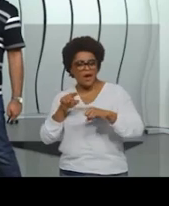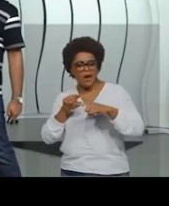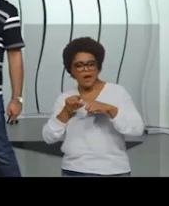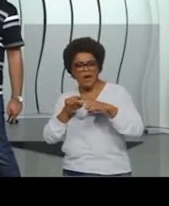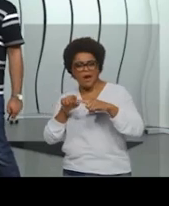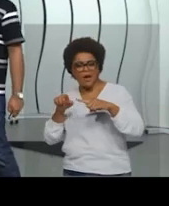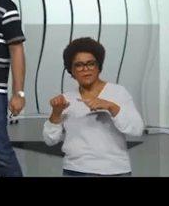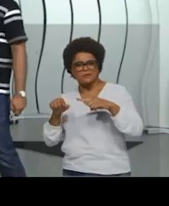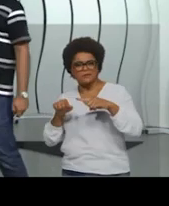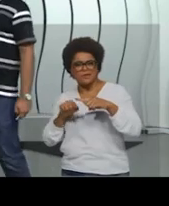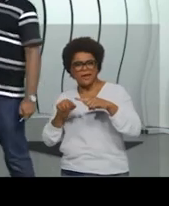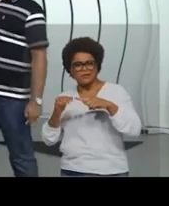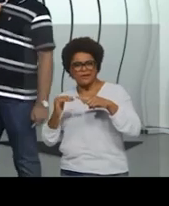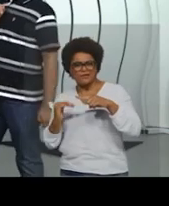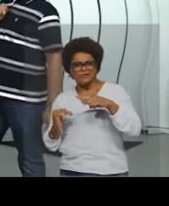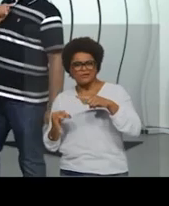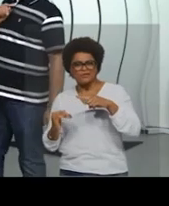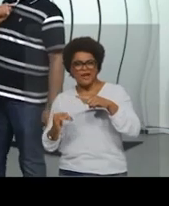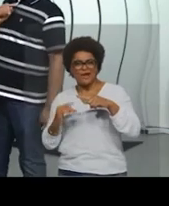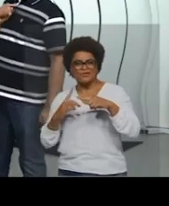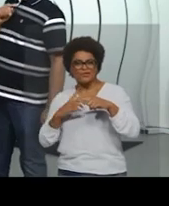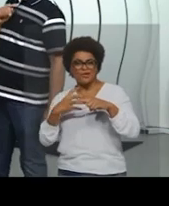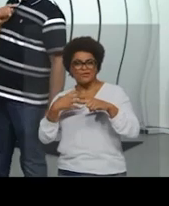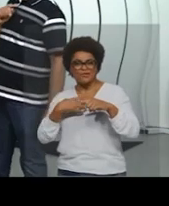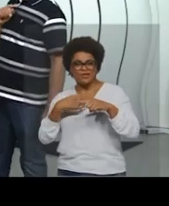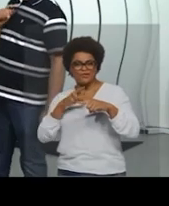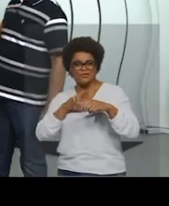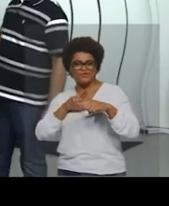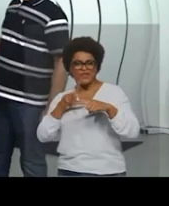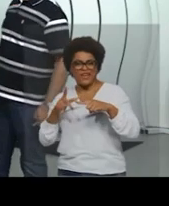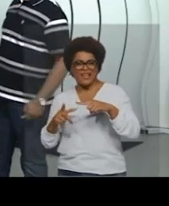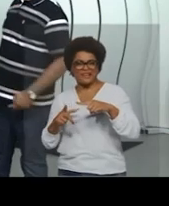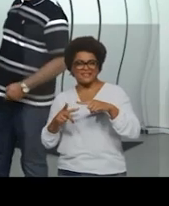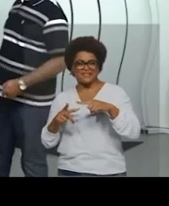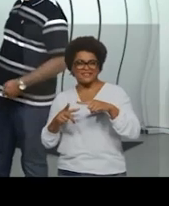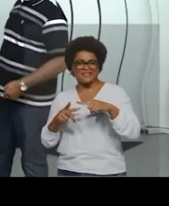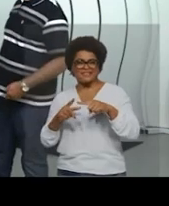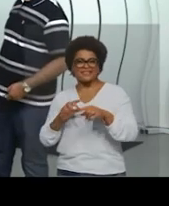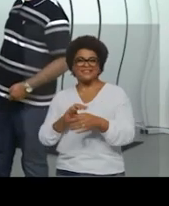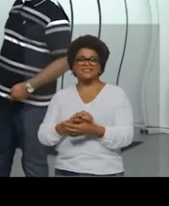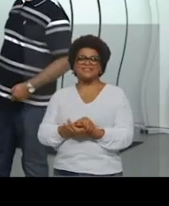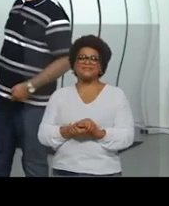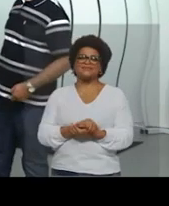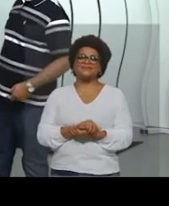formato diferente da setinha de cima, ok?